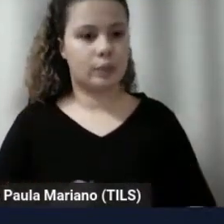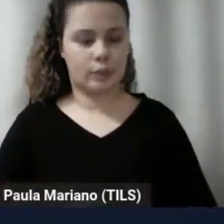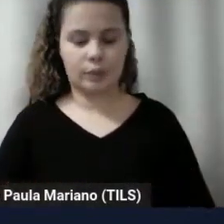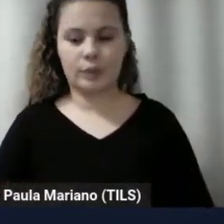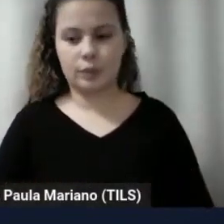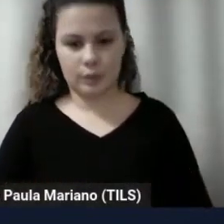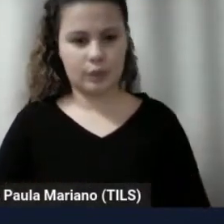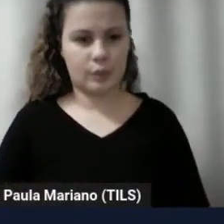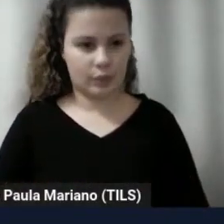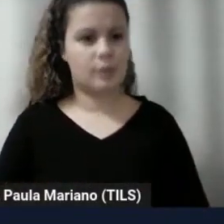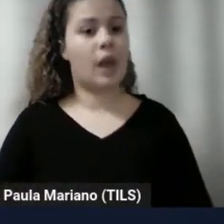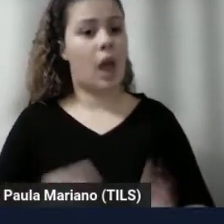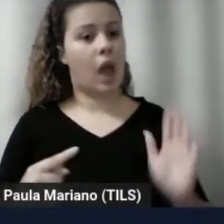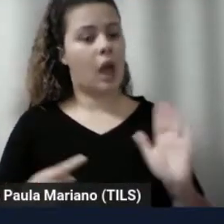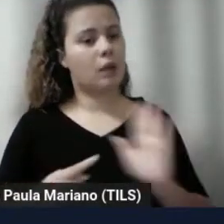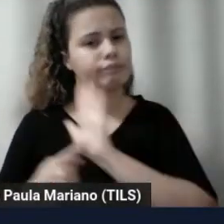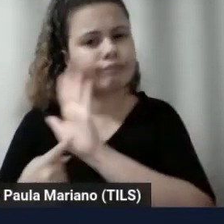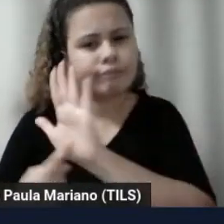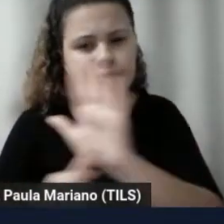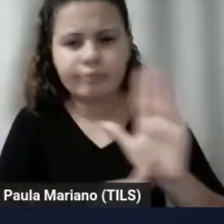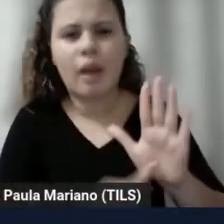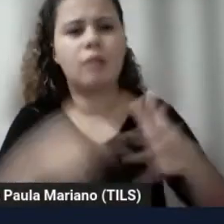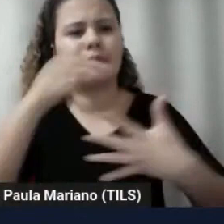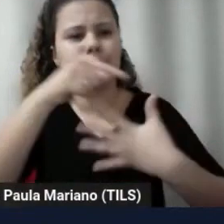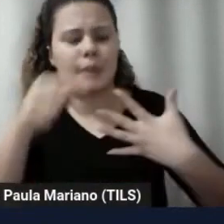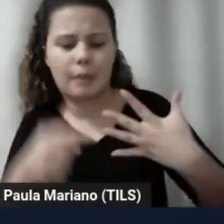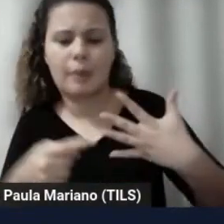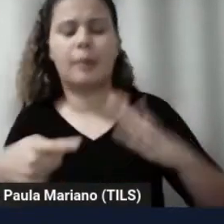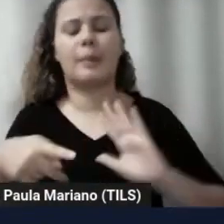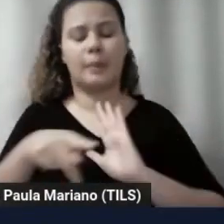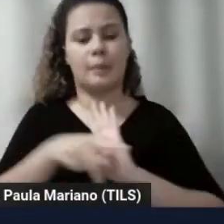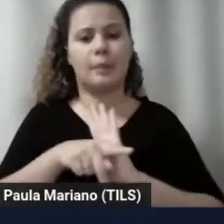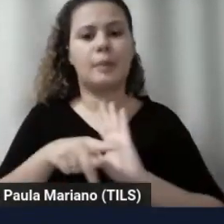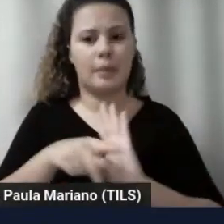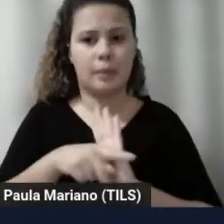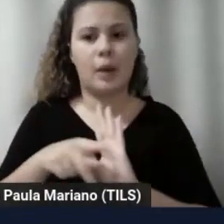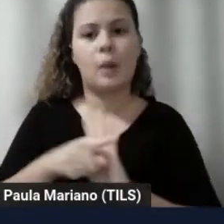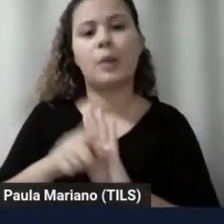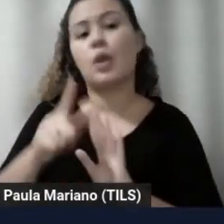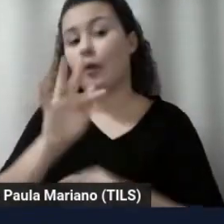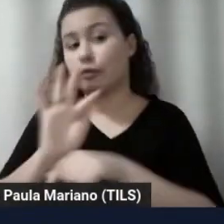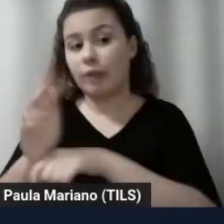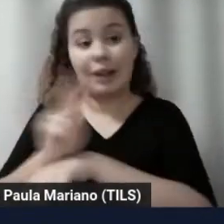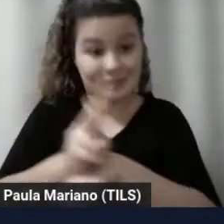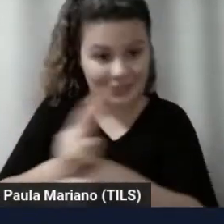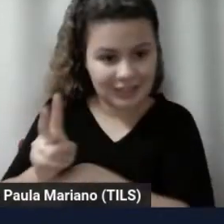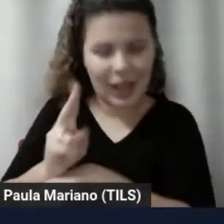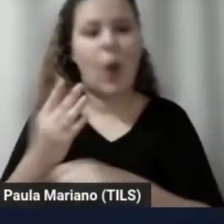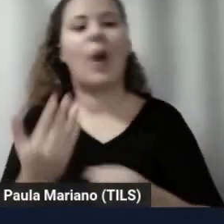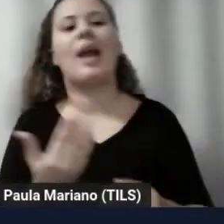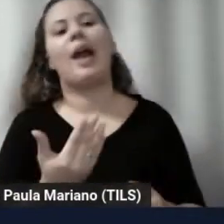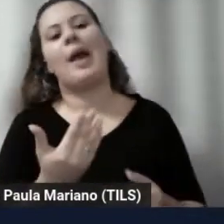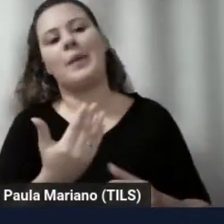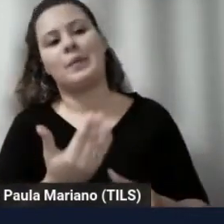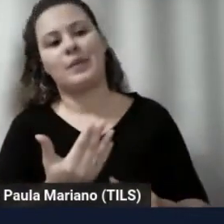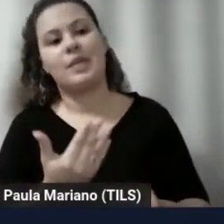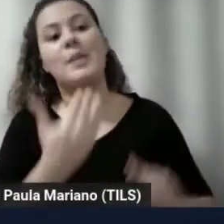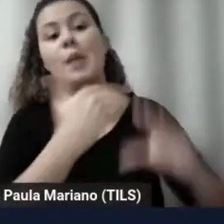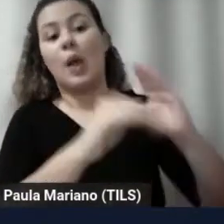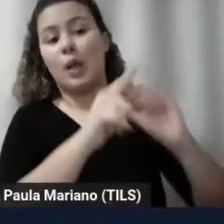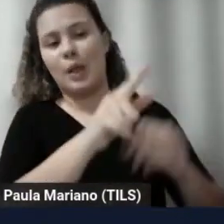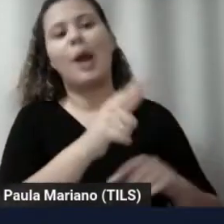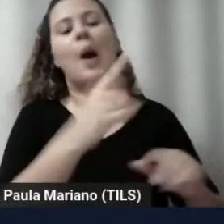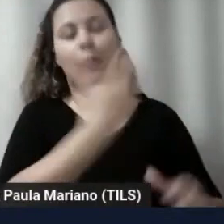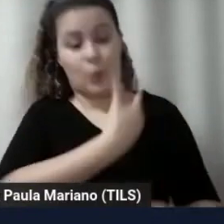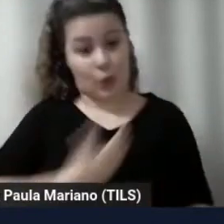A exposição de motivos do arcabouço fiscal, enviada pelo governo Lula ao Congresso, está lá, entre